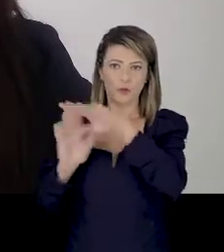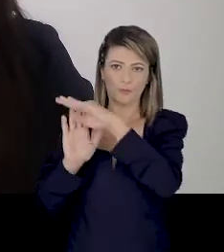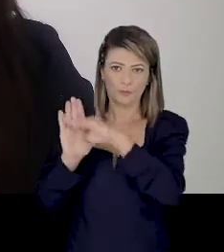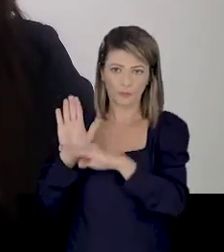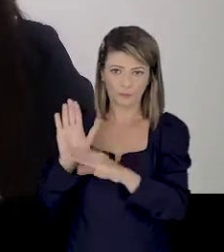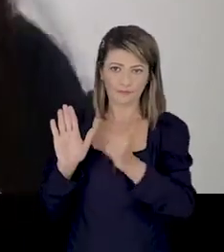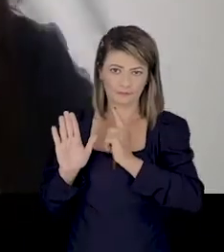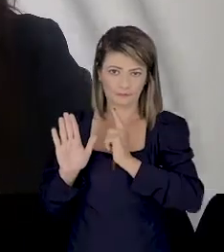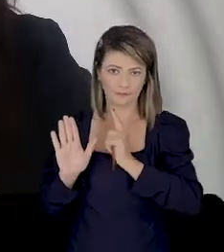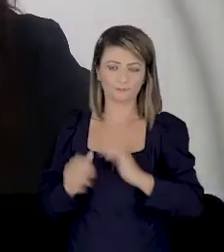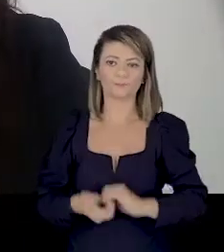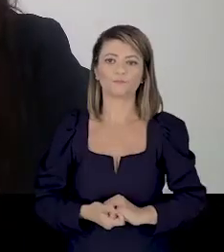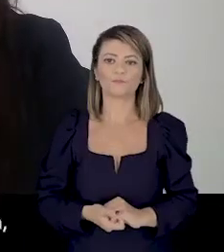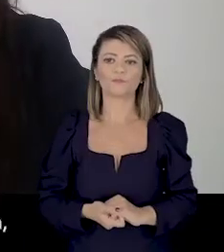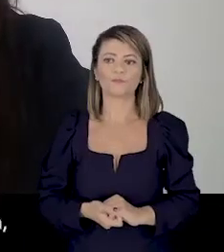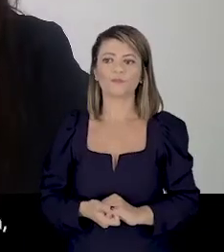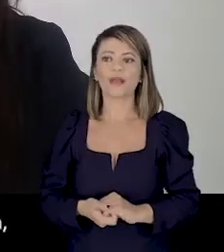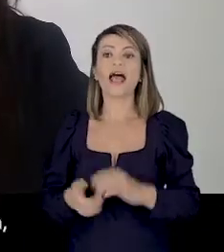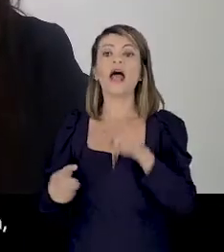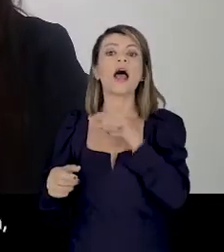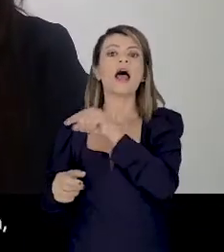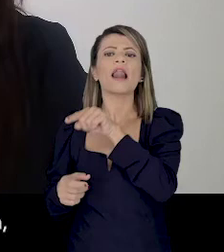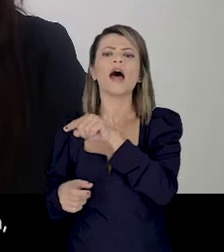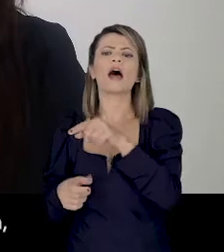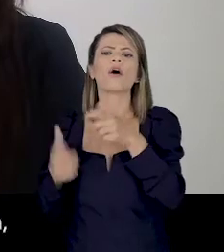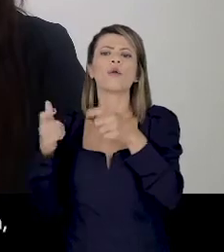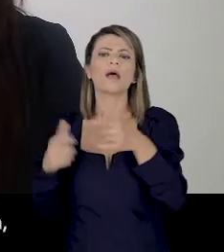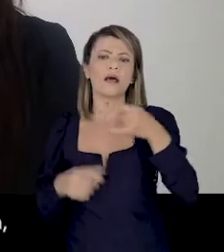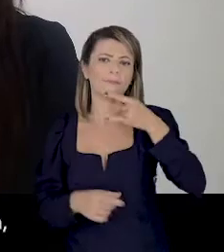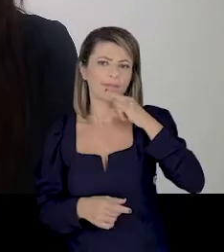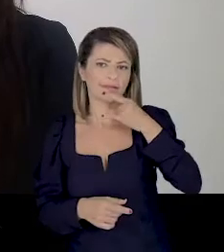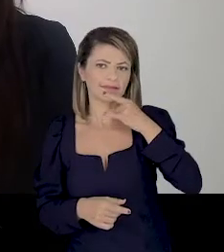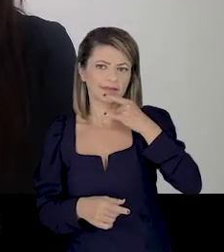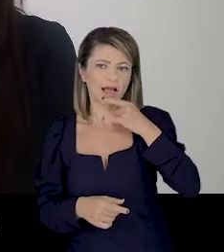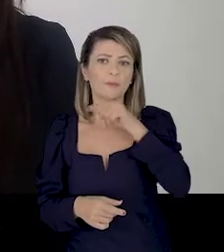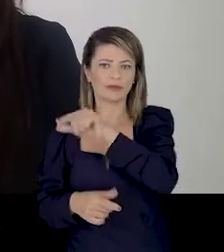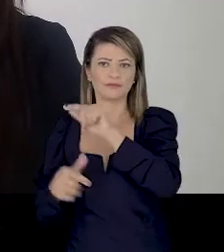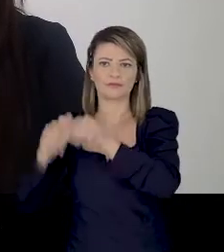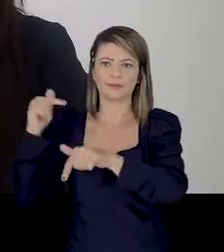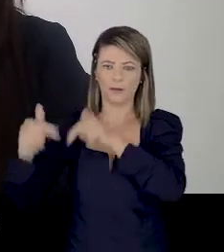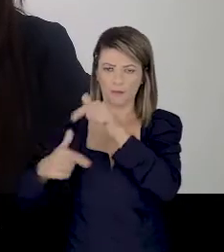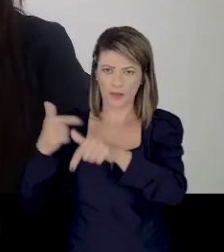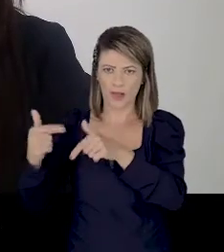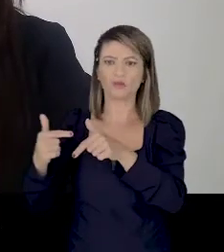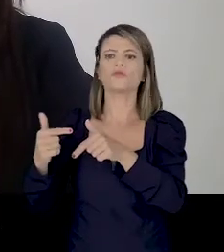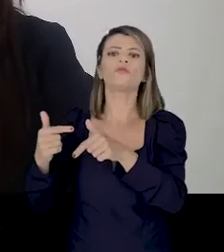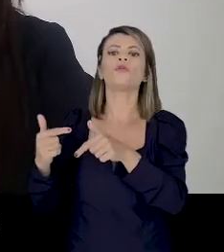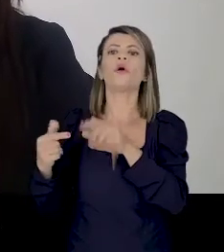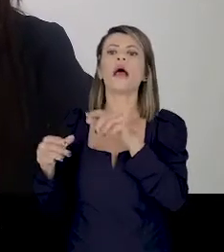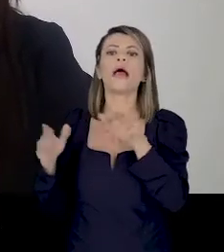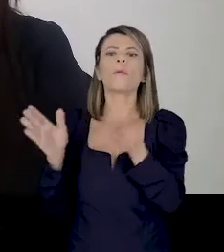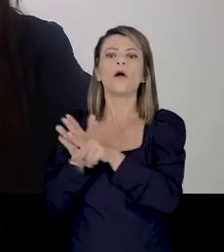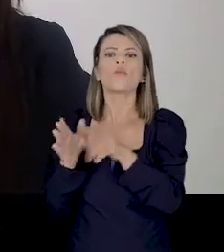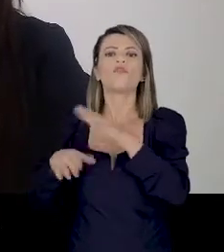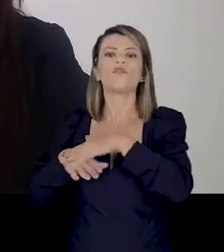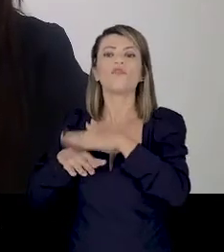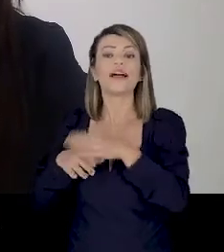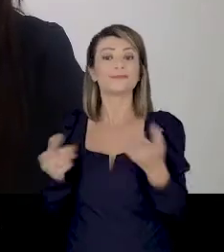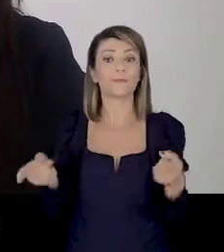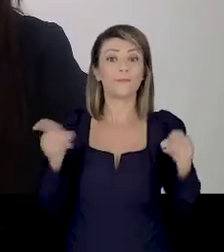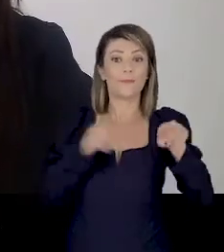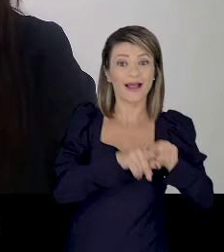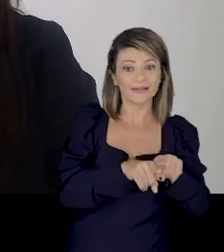socioassistenciais. No município de Piracicaba, esse serviço é realizado por meio de